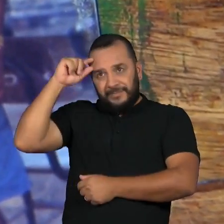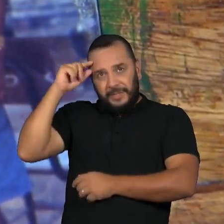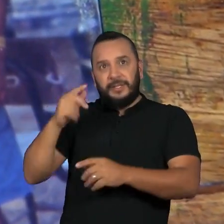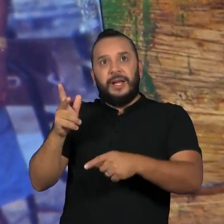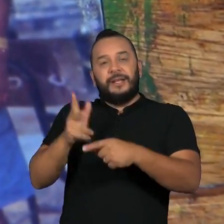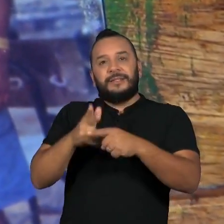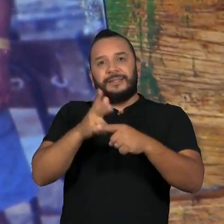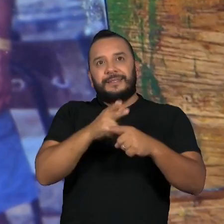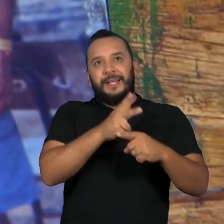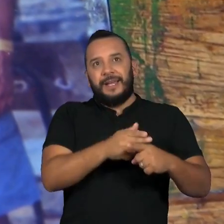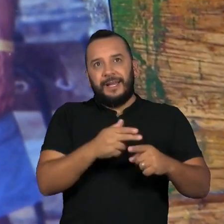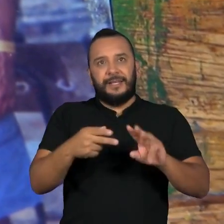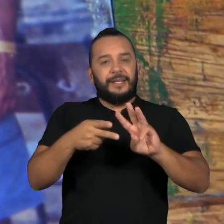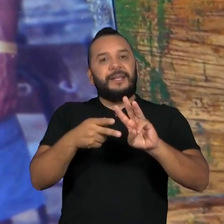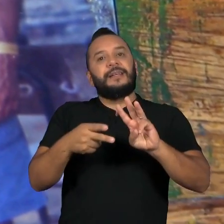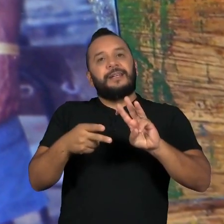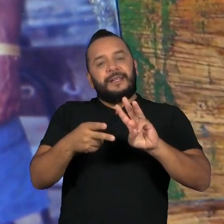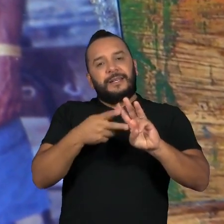série Índios no Brasil.